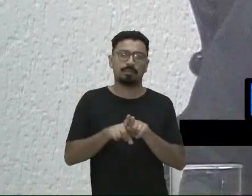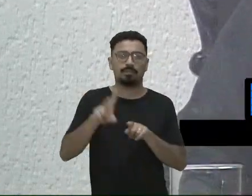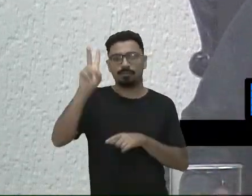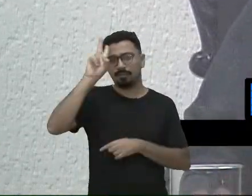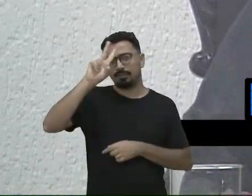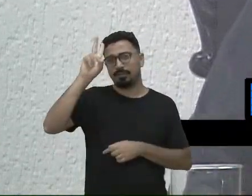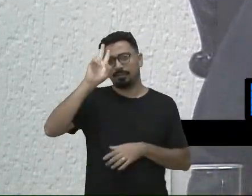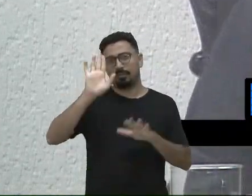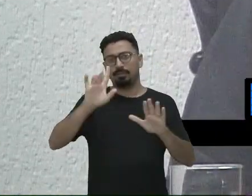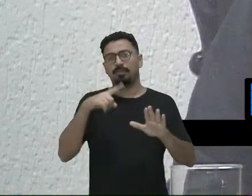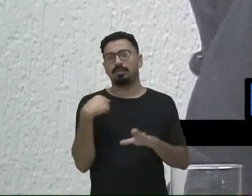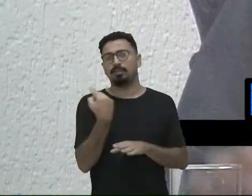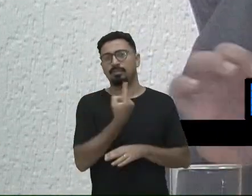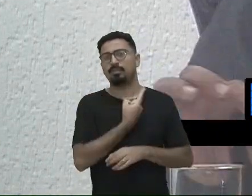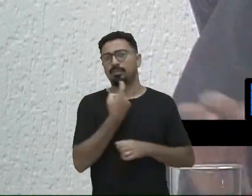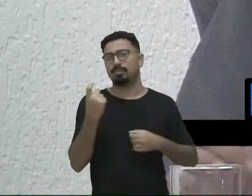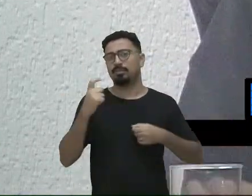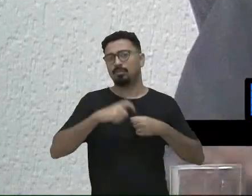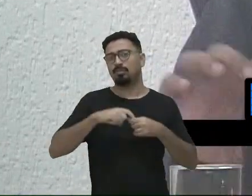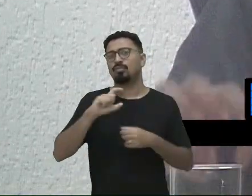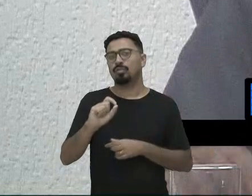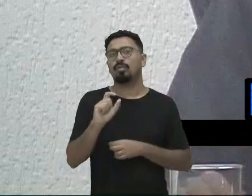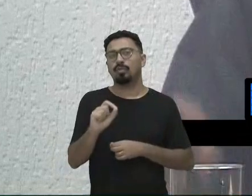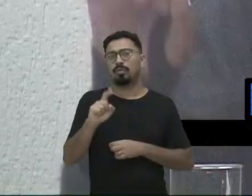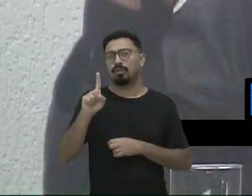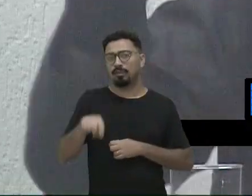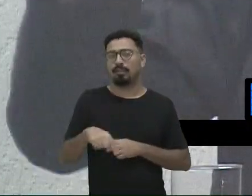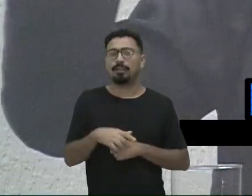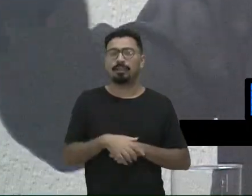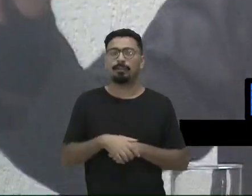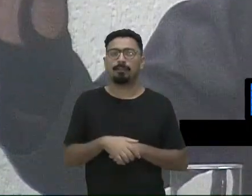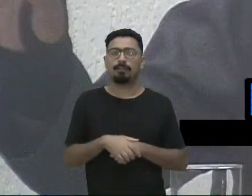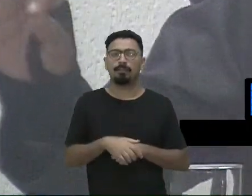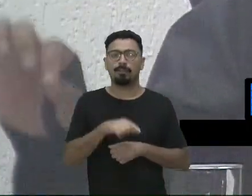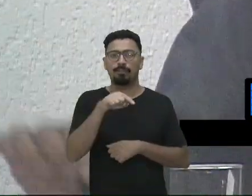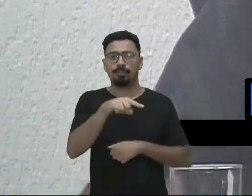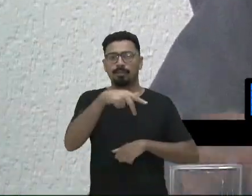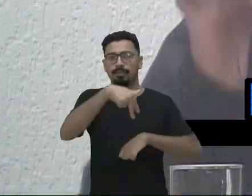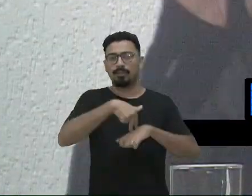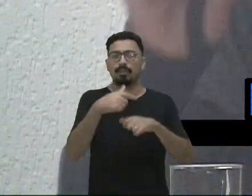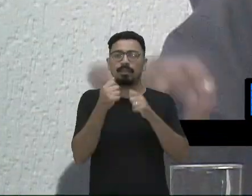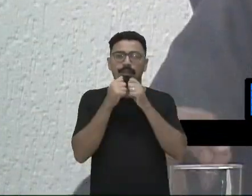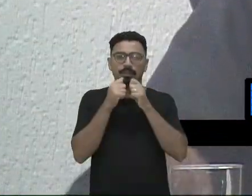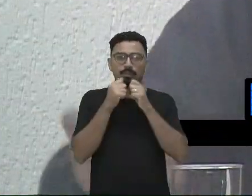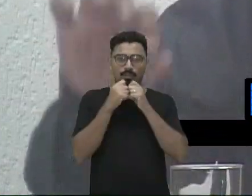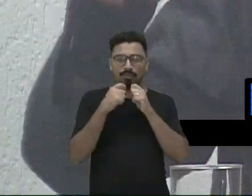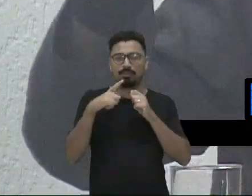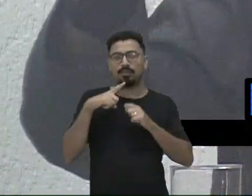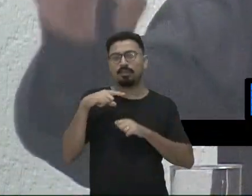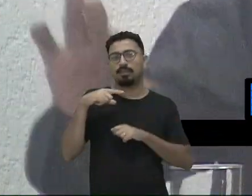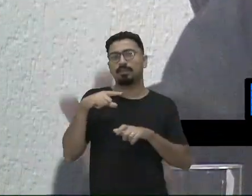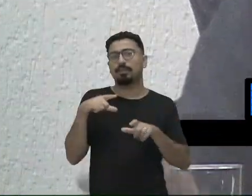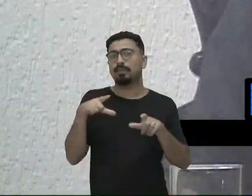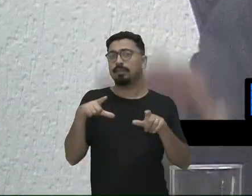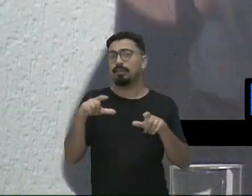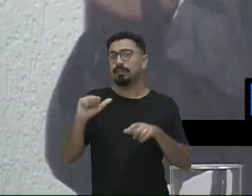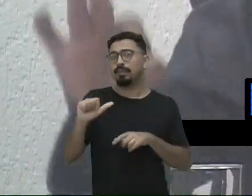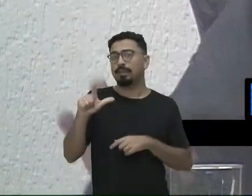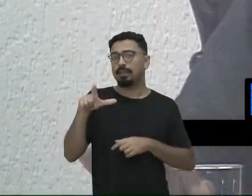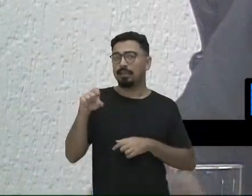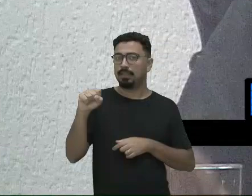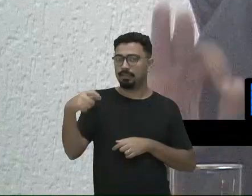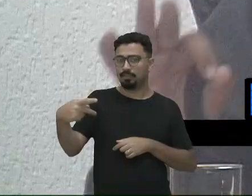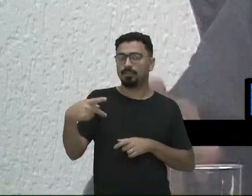disso, mas se a gente fizer uma retomada de todas as vezes que as tribunas que a tribuna desta casa, mas as tribunas da Alesp, do